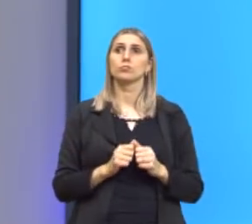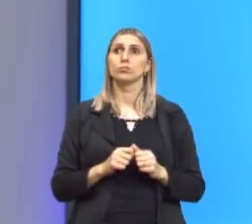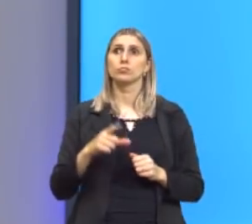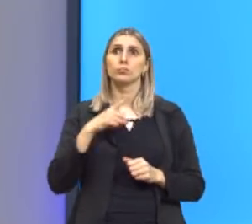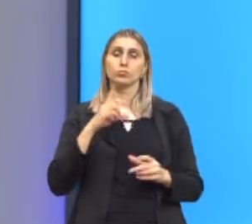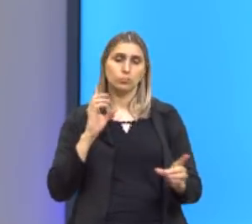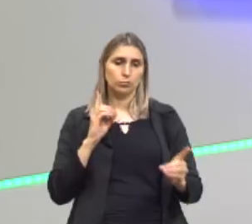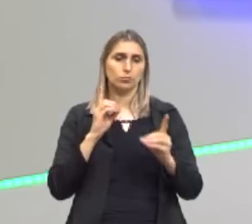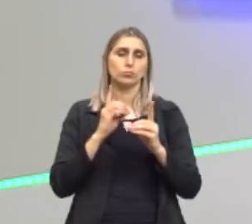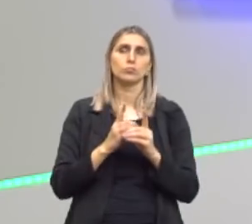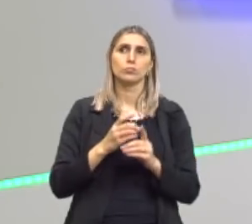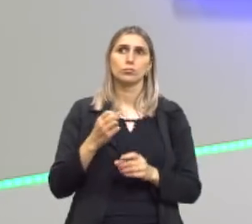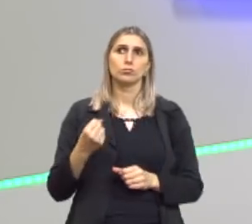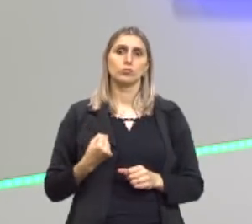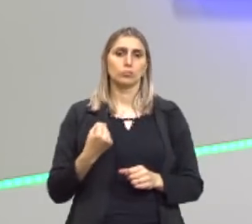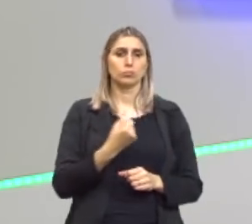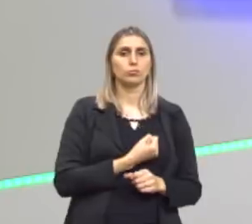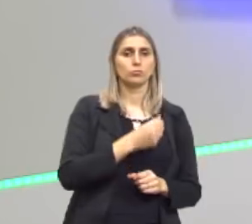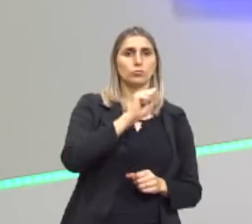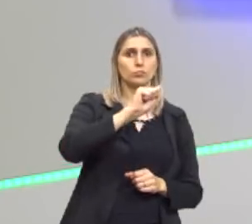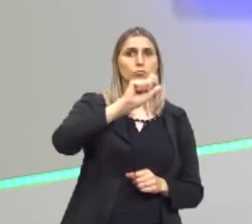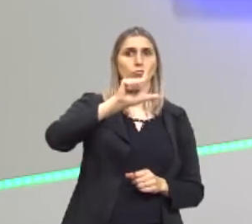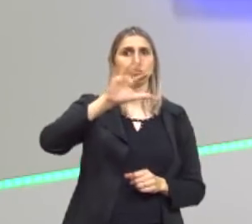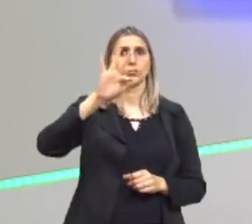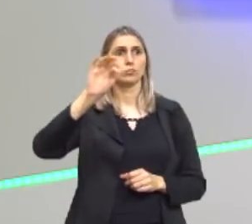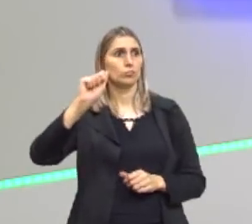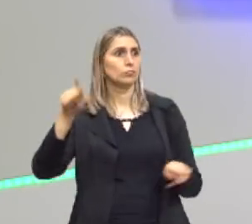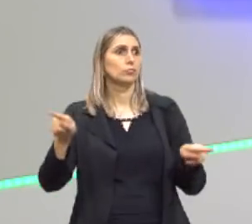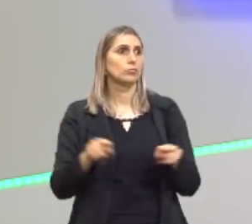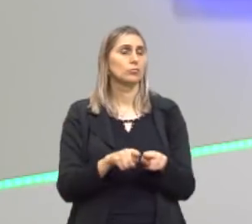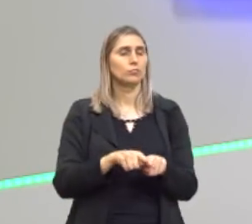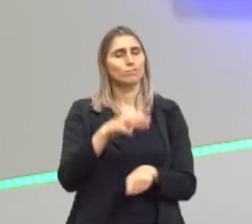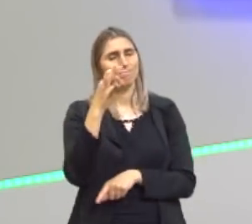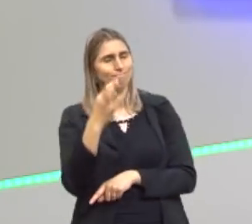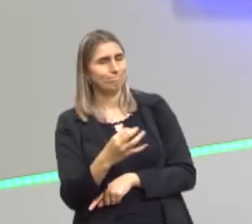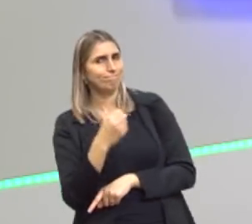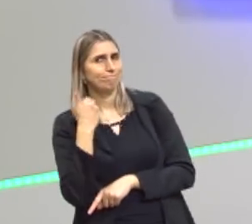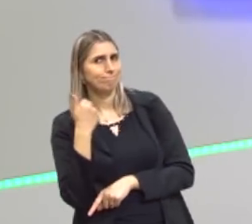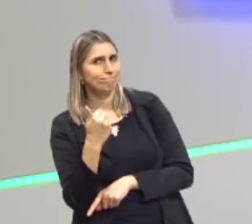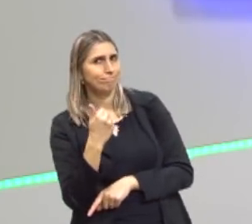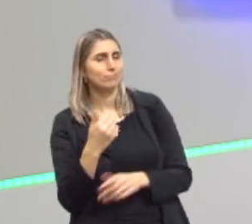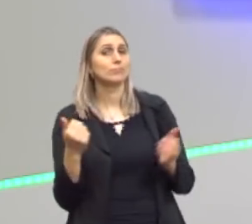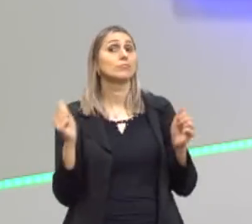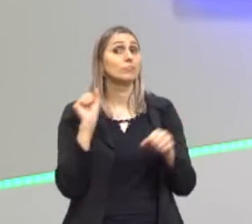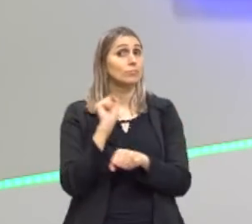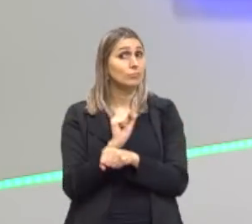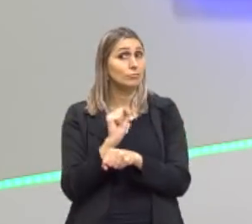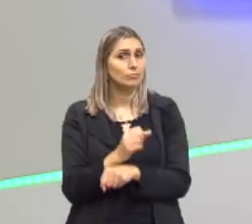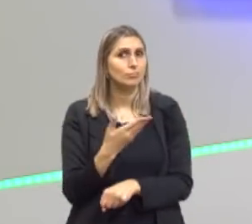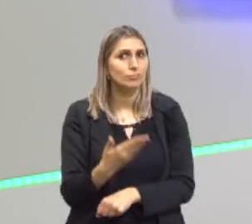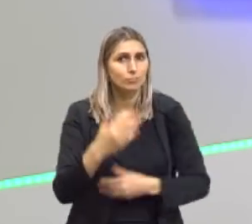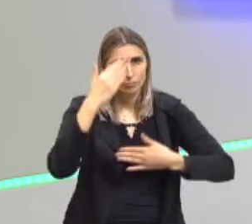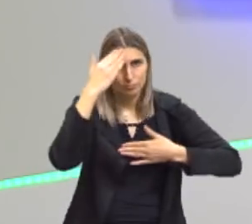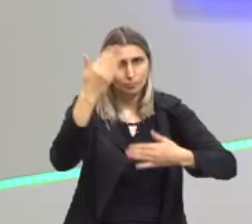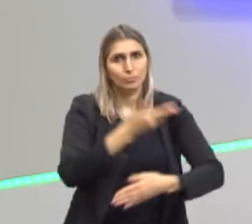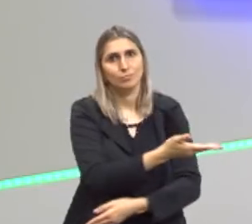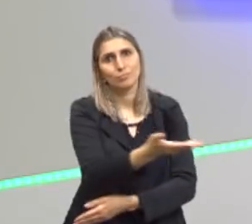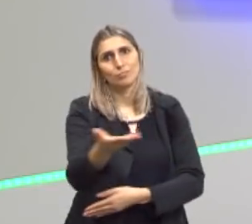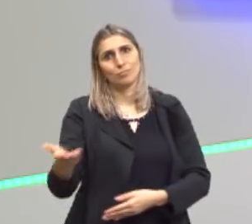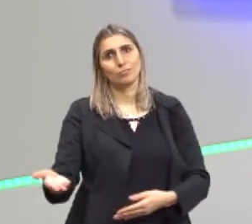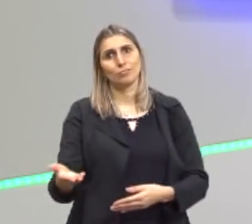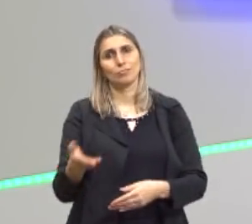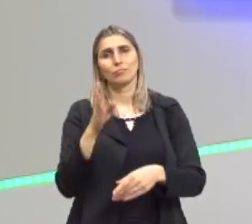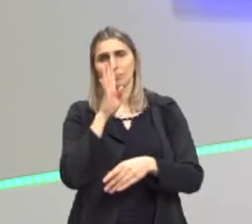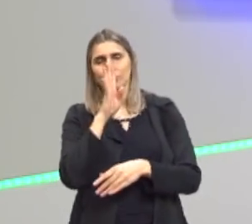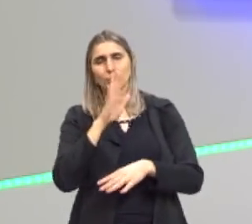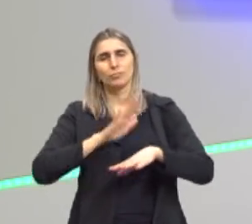gente acha o valor de alfa também, certo? Então, gente, a gente para por aqui. Agradeço a vocês, né, por assistir